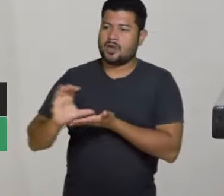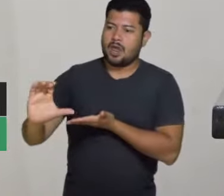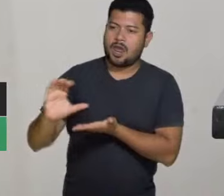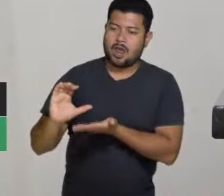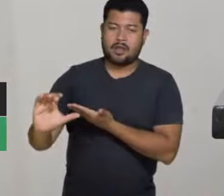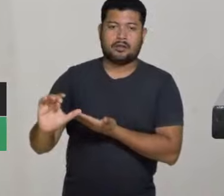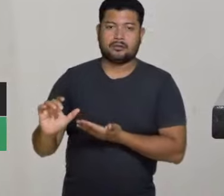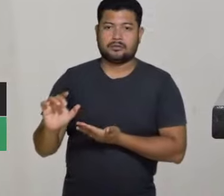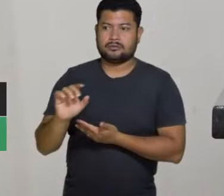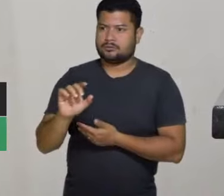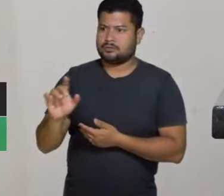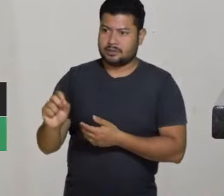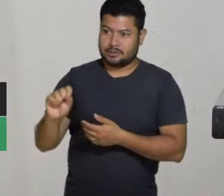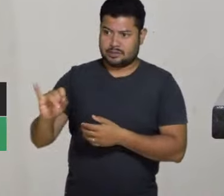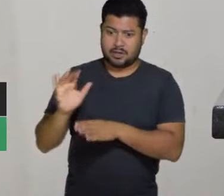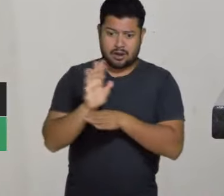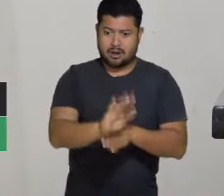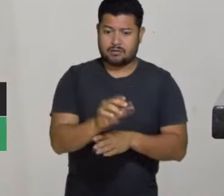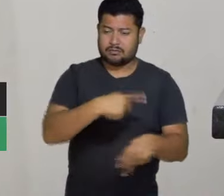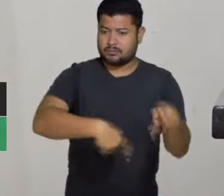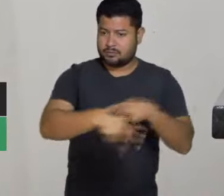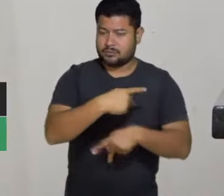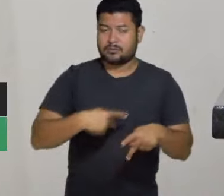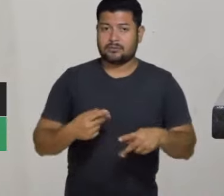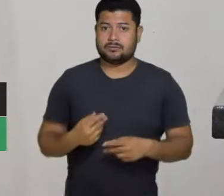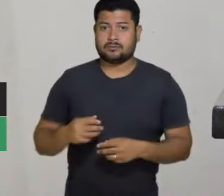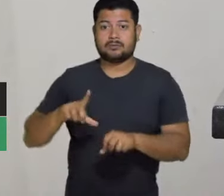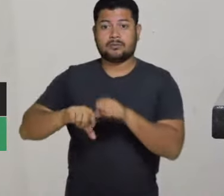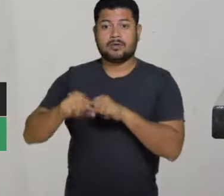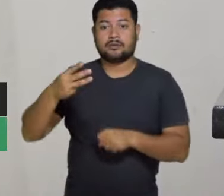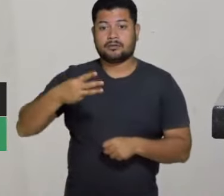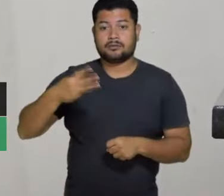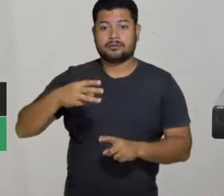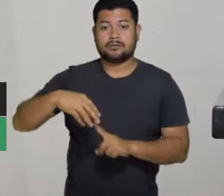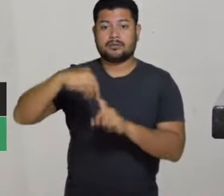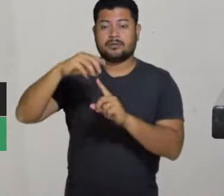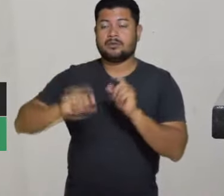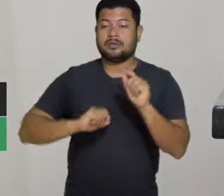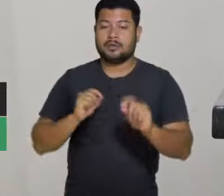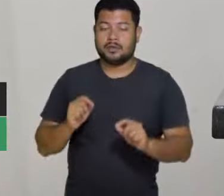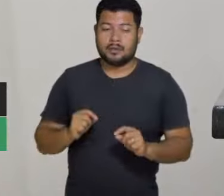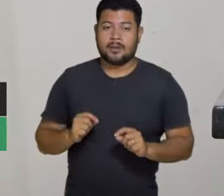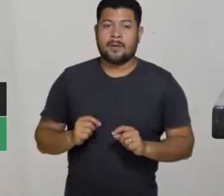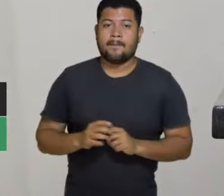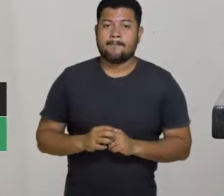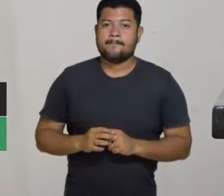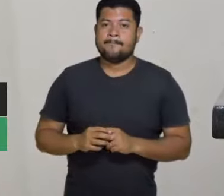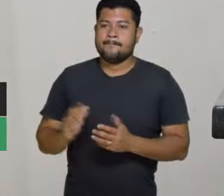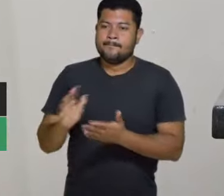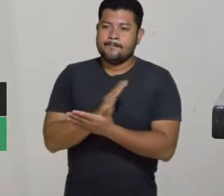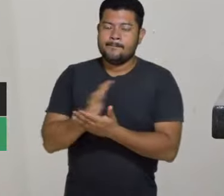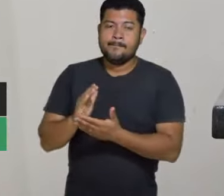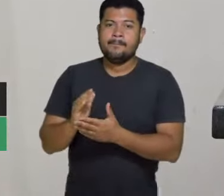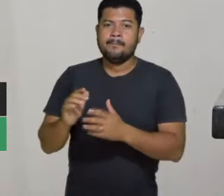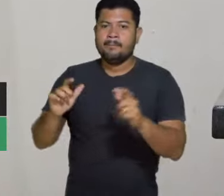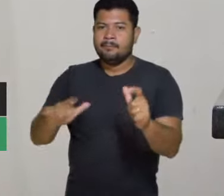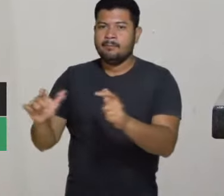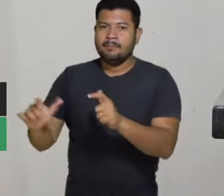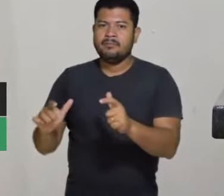para o catarinense. Portanto, o artigo 3 coloca, destaque que, em casos fundamentais na melhoria dos